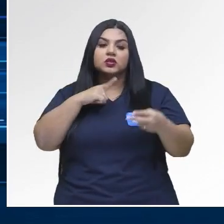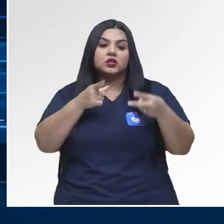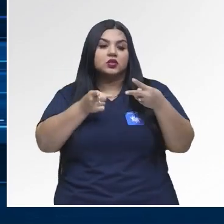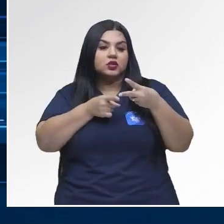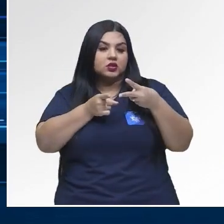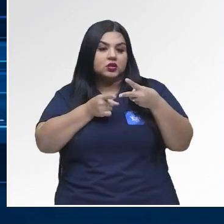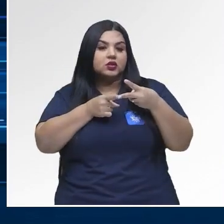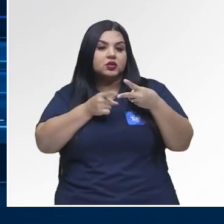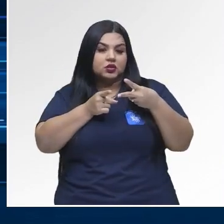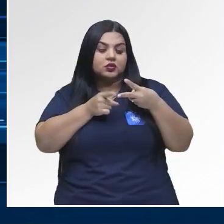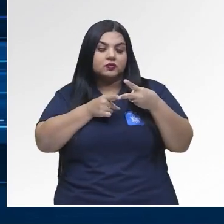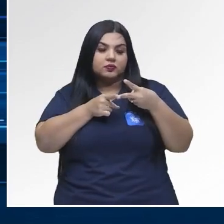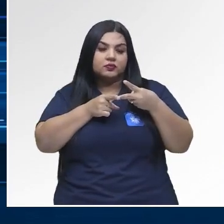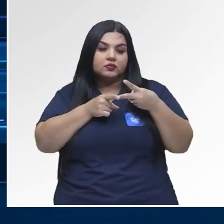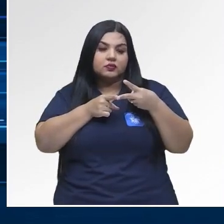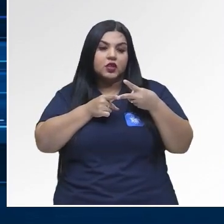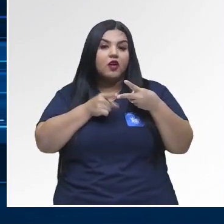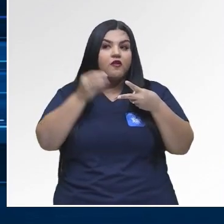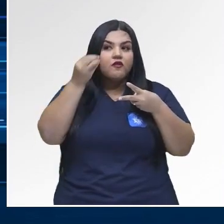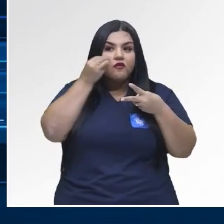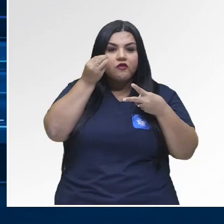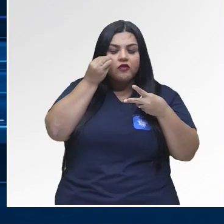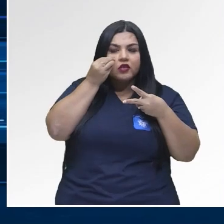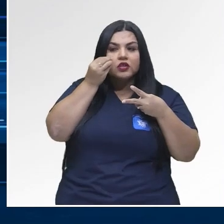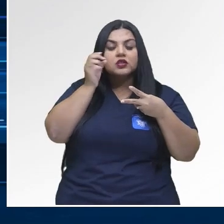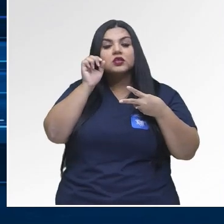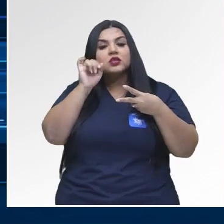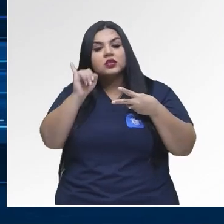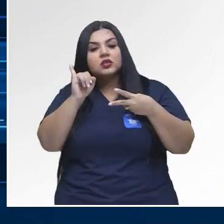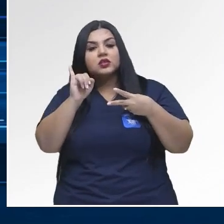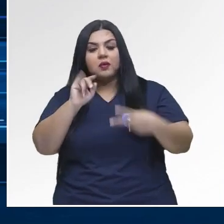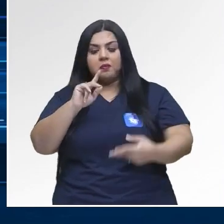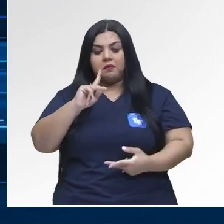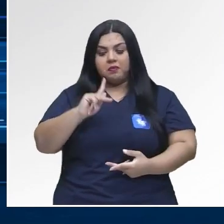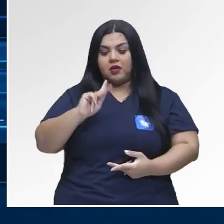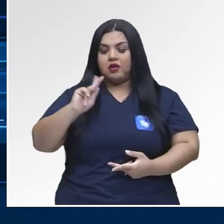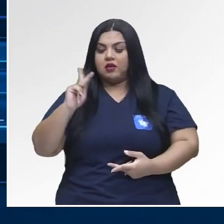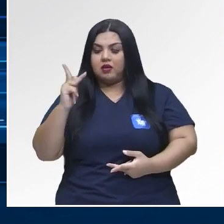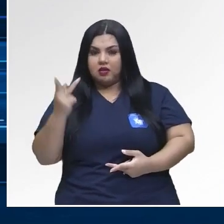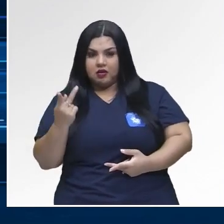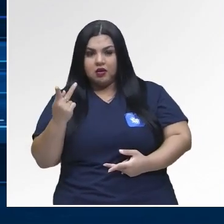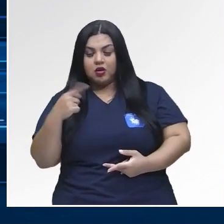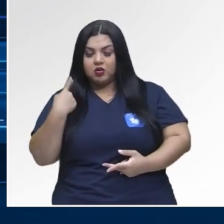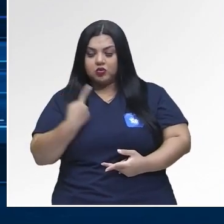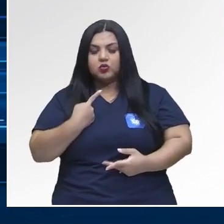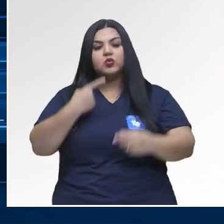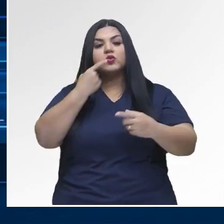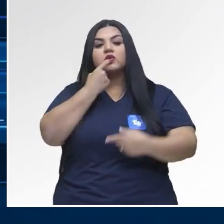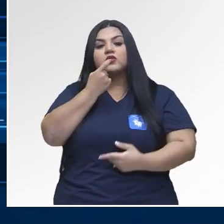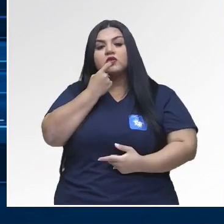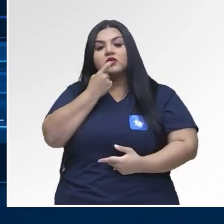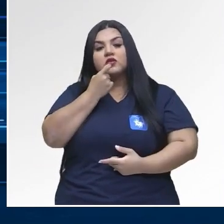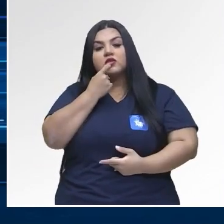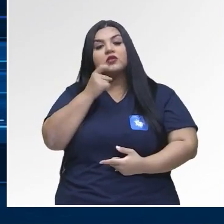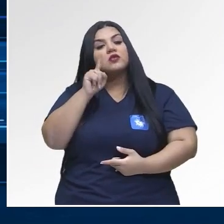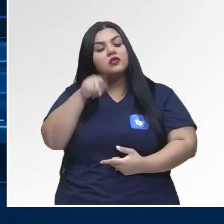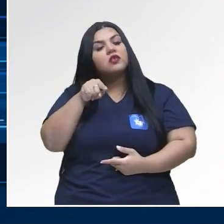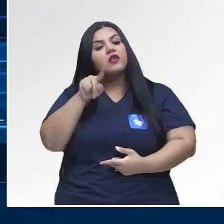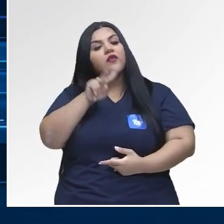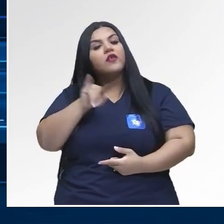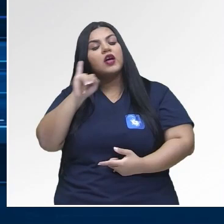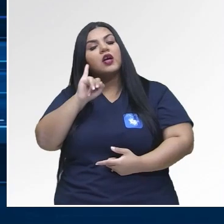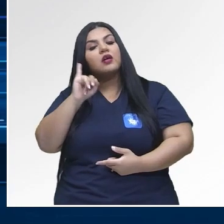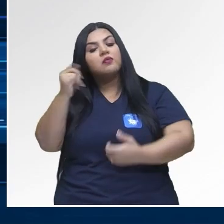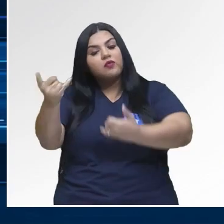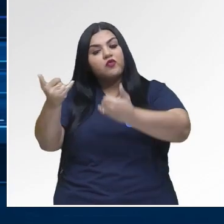para a gente, verificando o pH do nosso sangue, né? Que é ele que vai